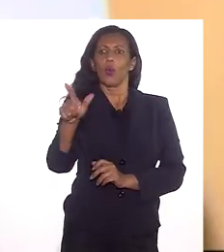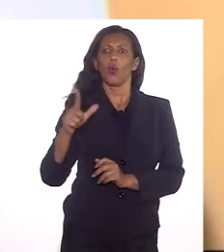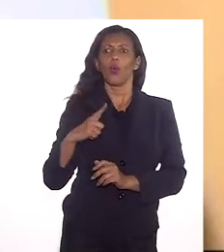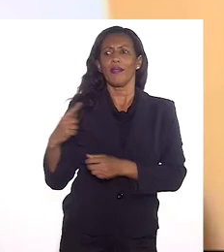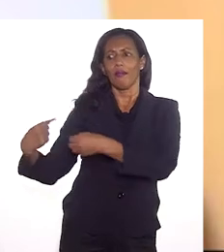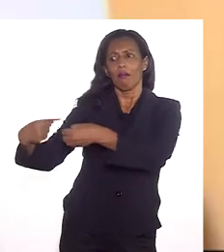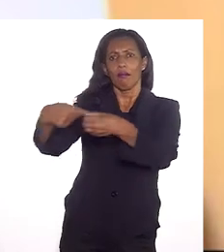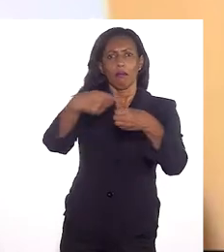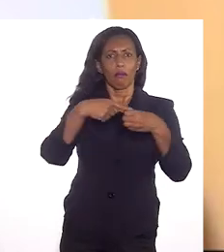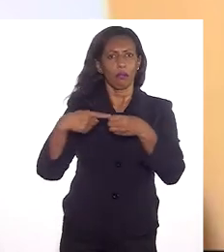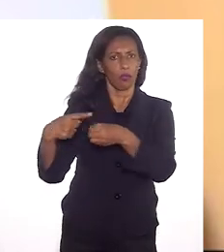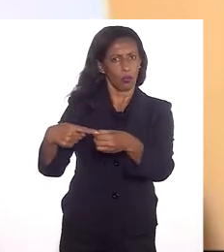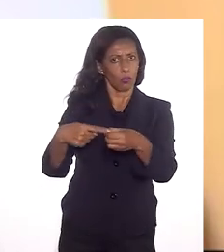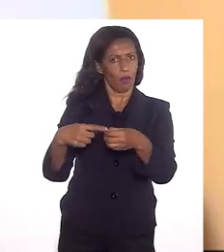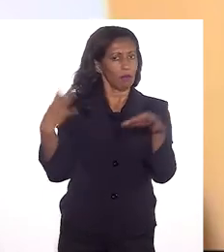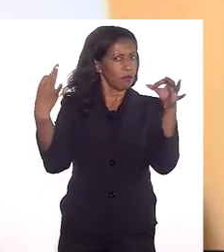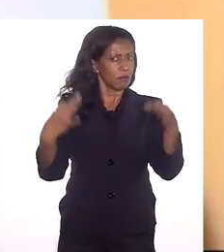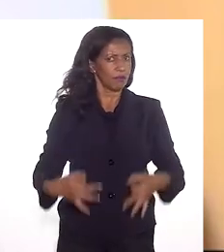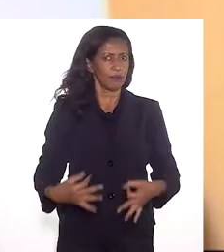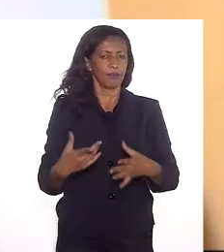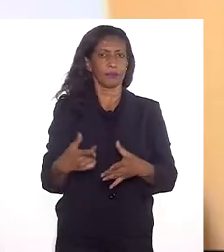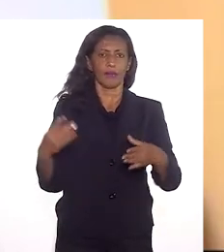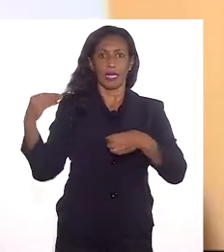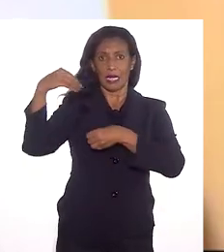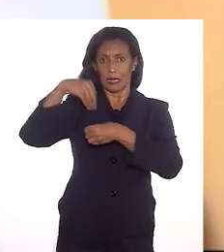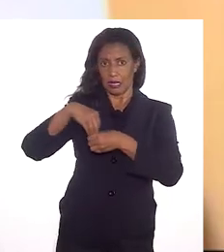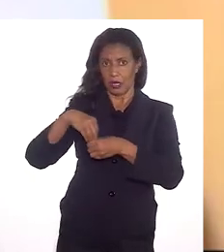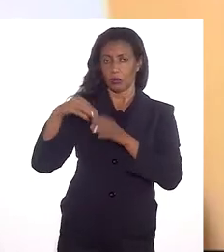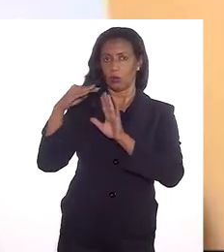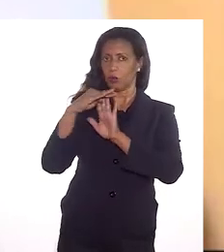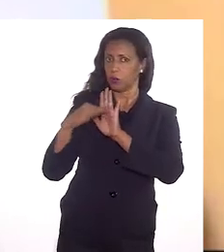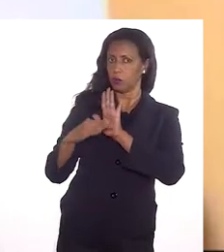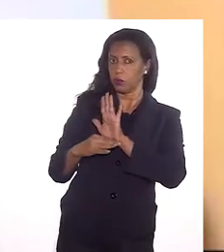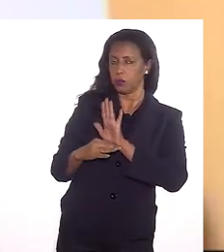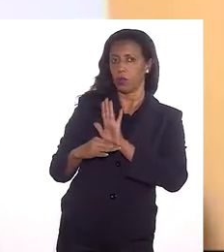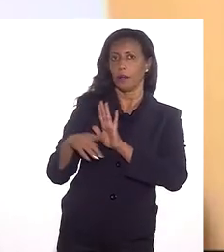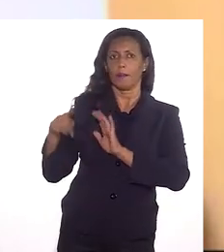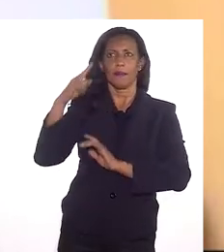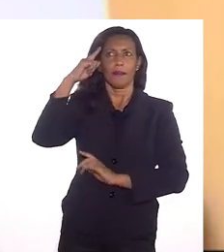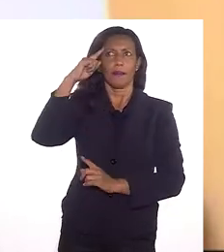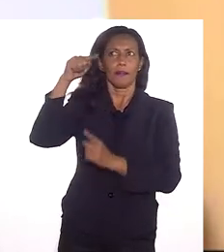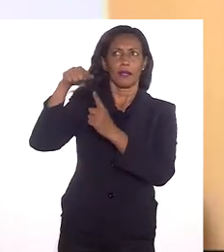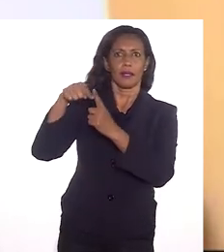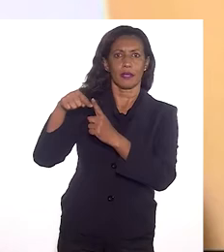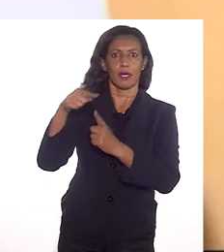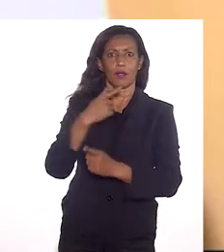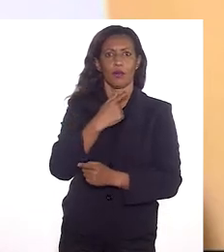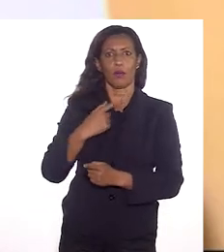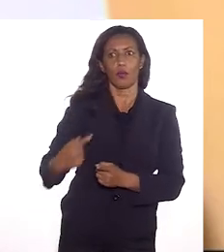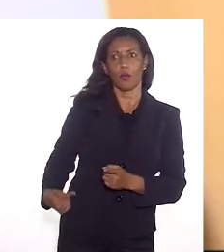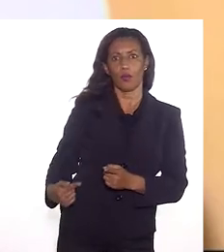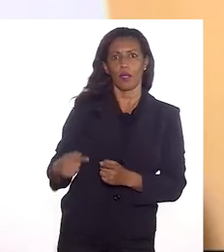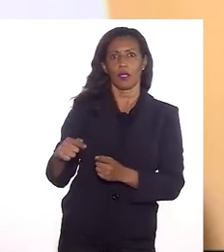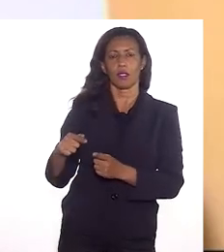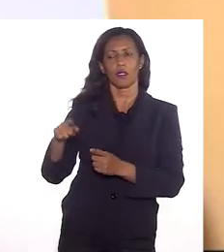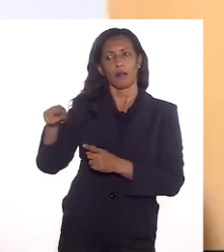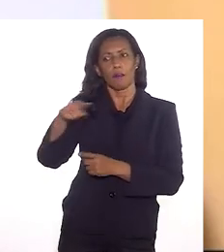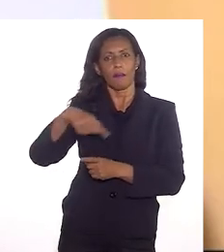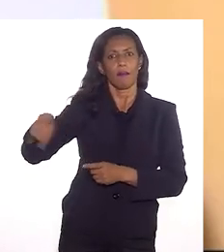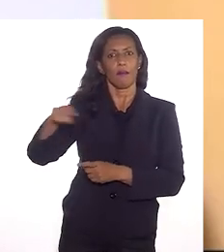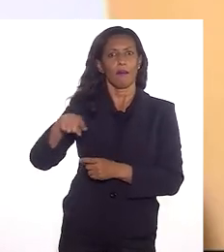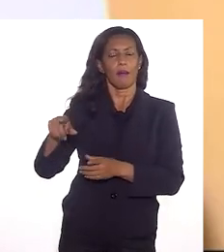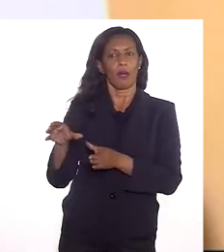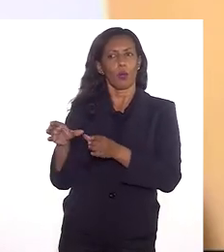nos nossos bairros. Então, certamente está dentro dessa projeção pensar numa governança para o